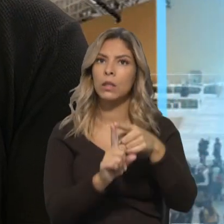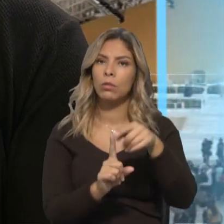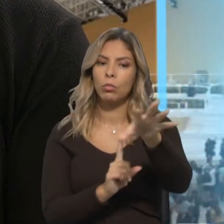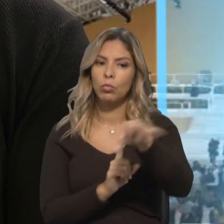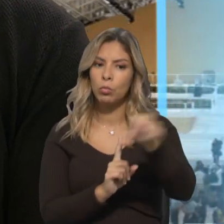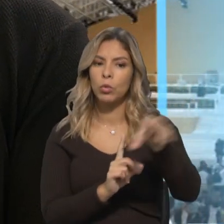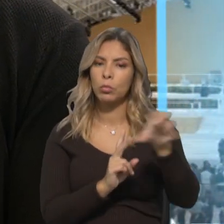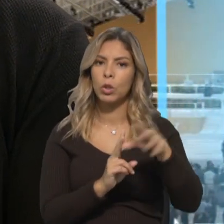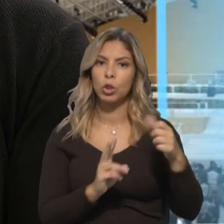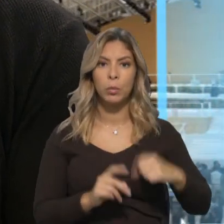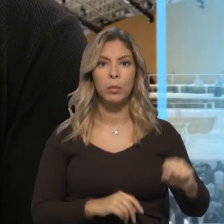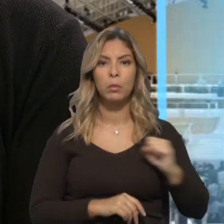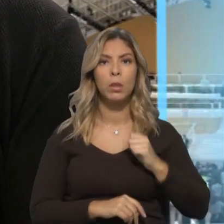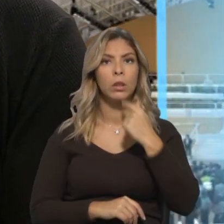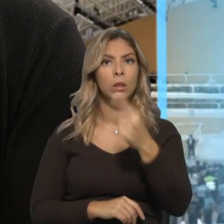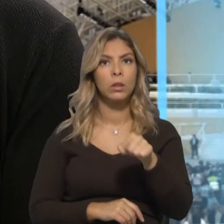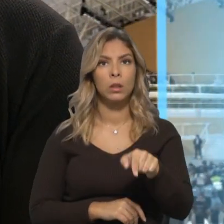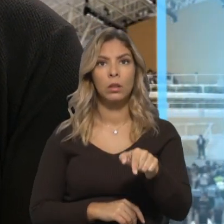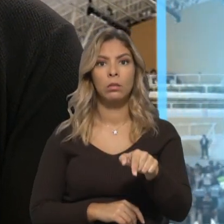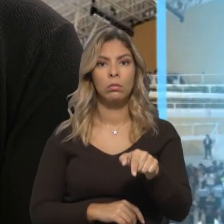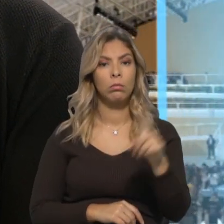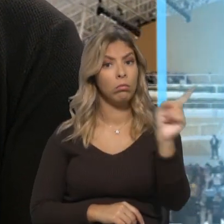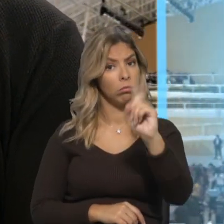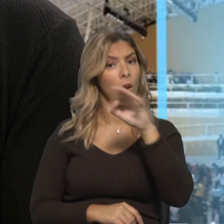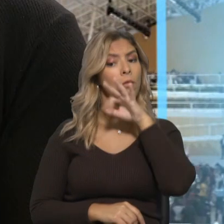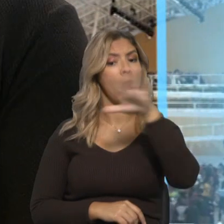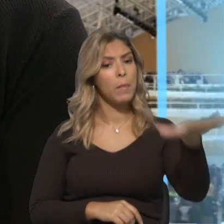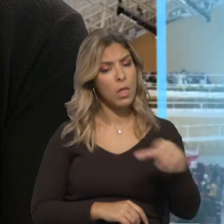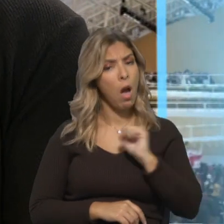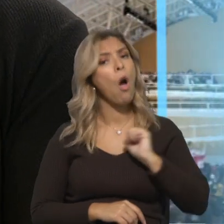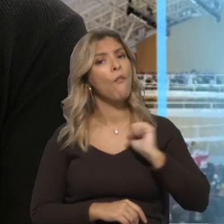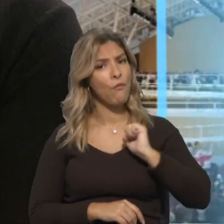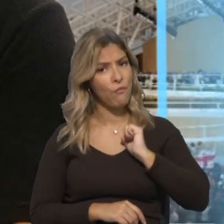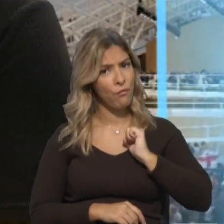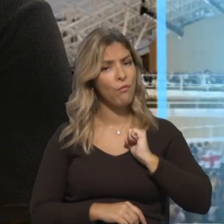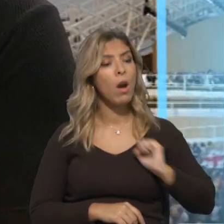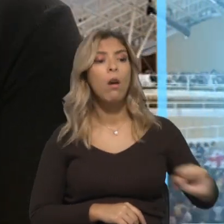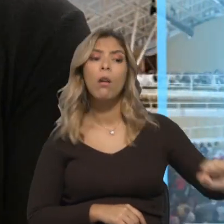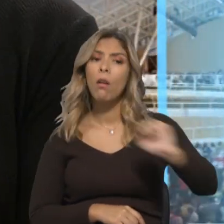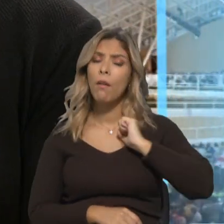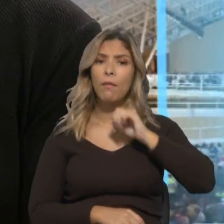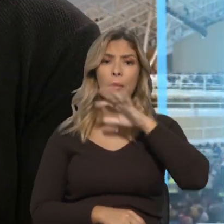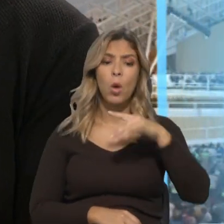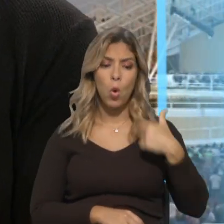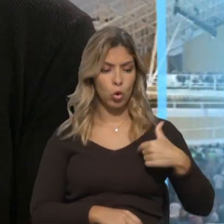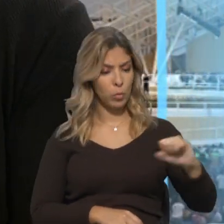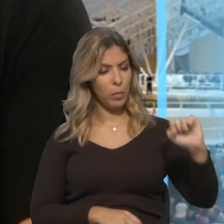conterrâneos espanhóis, mas eles disseram, não, esta é a nossa família. Ou seja, eu estou aqui não como espanhol, mas como